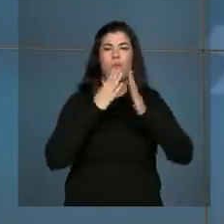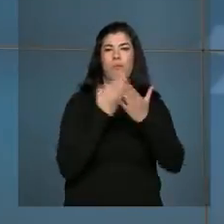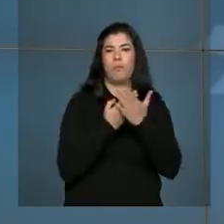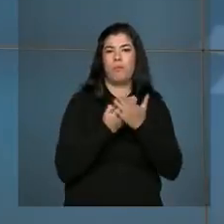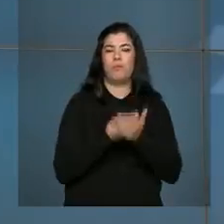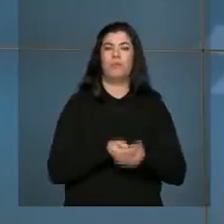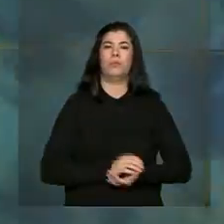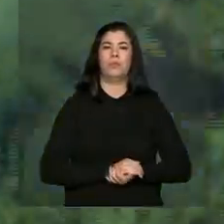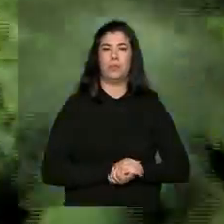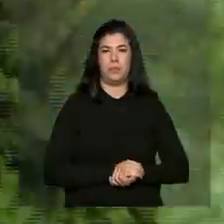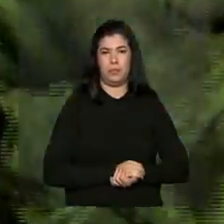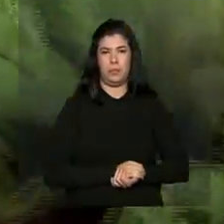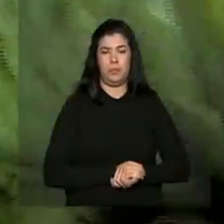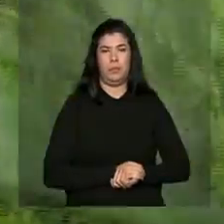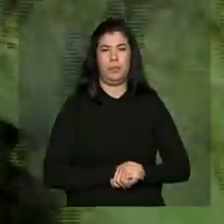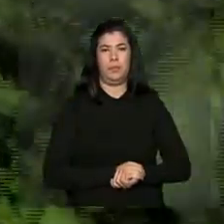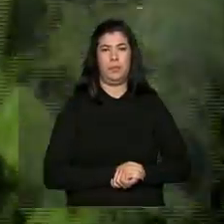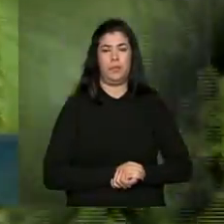escolas.